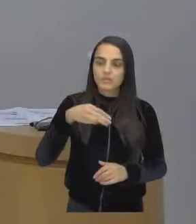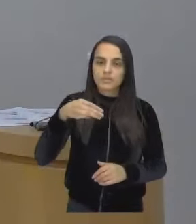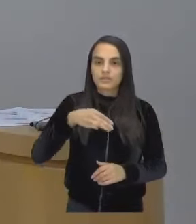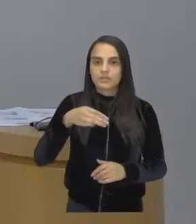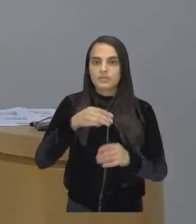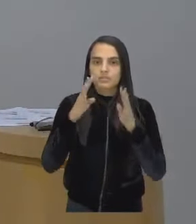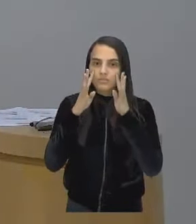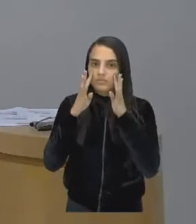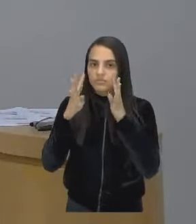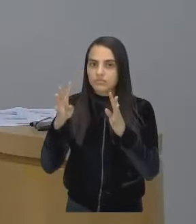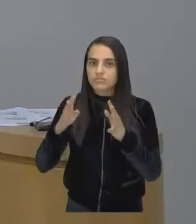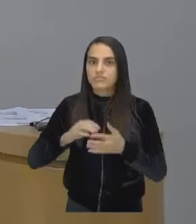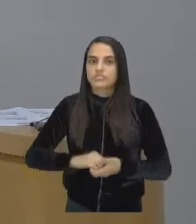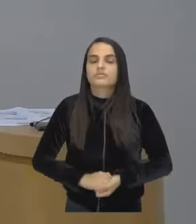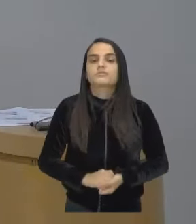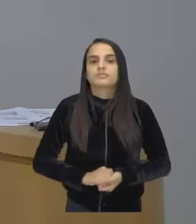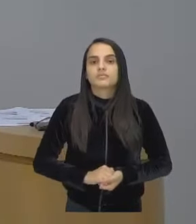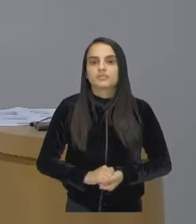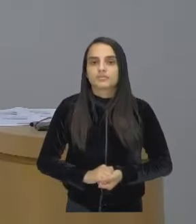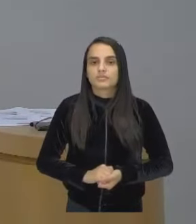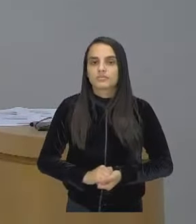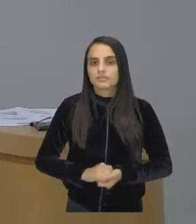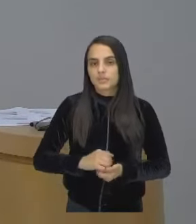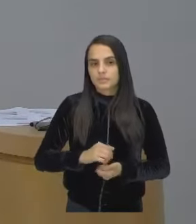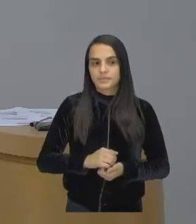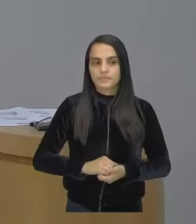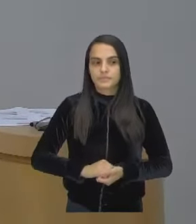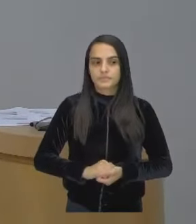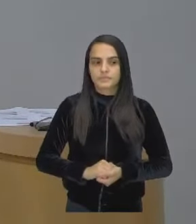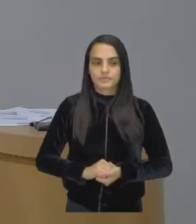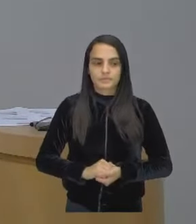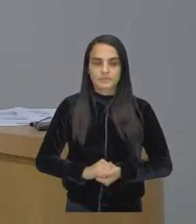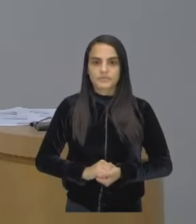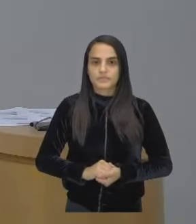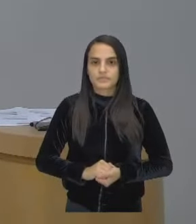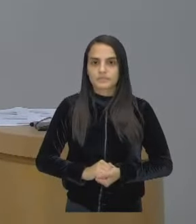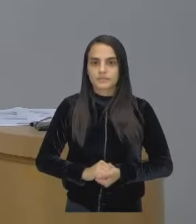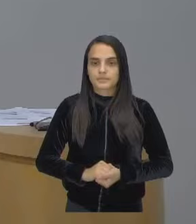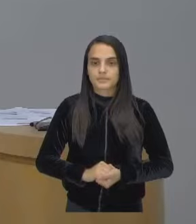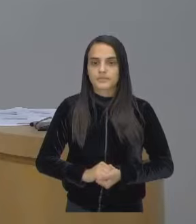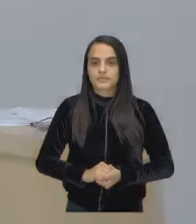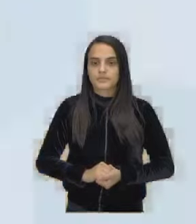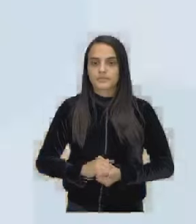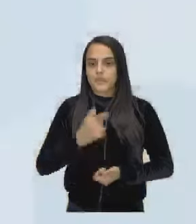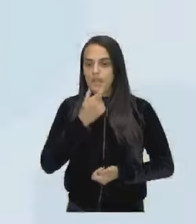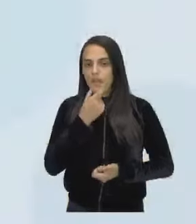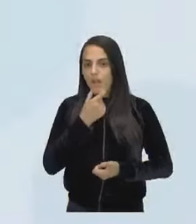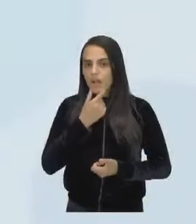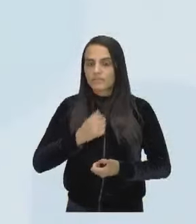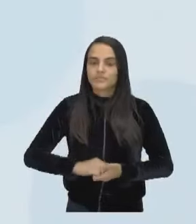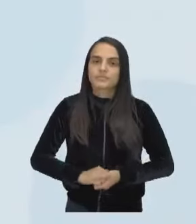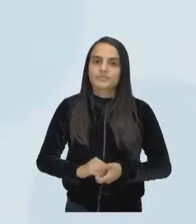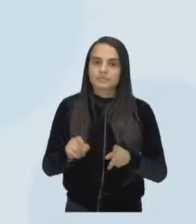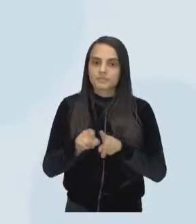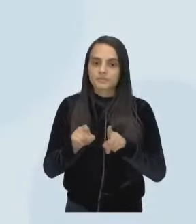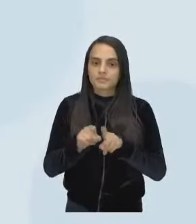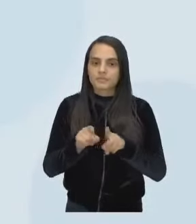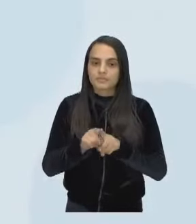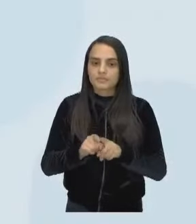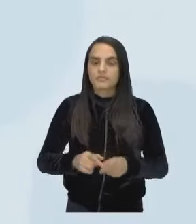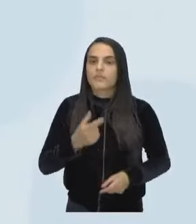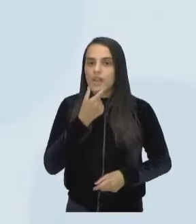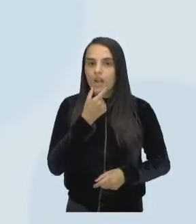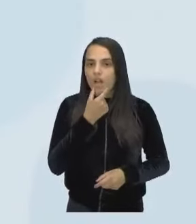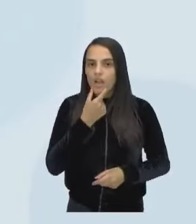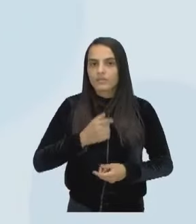prestem atenção agora no que é dito pelos oficiais, Pat McElroy e também por Maeve